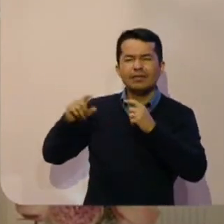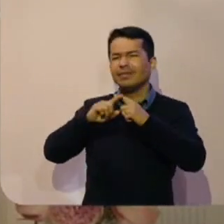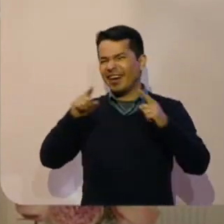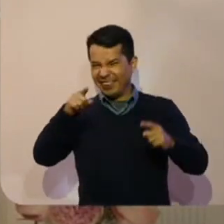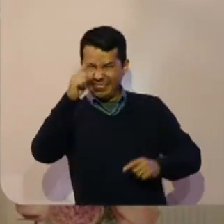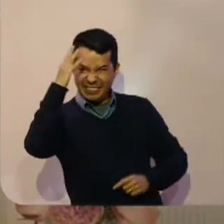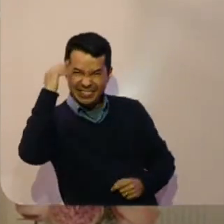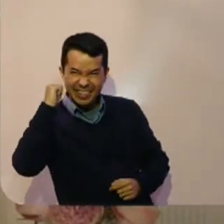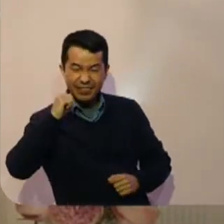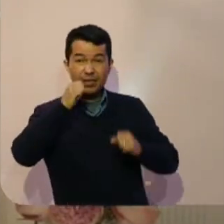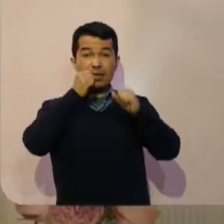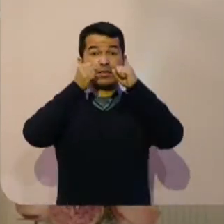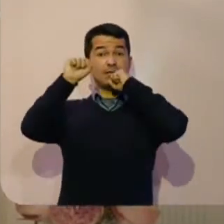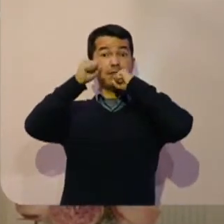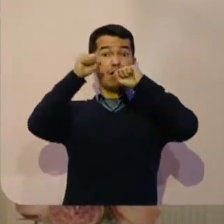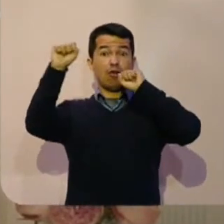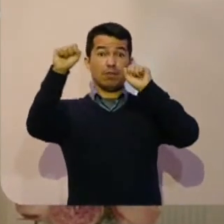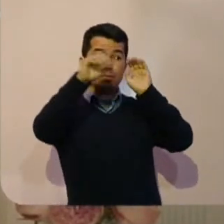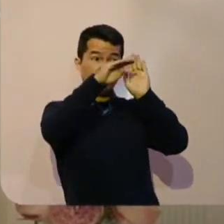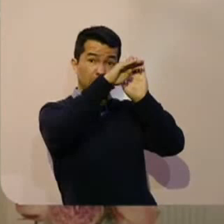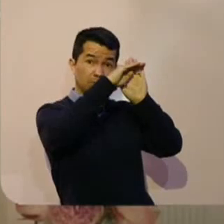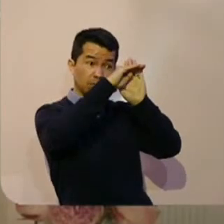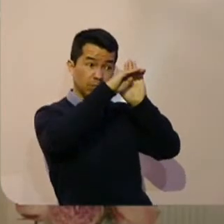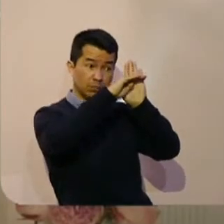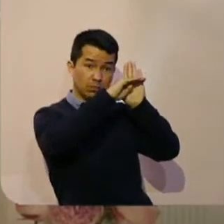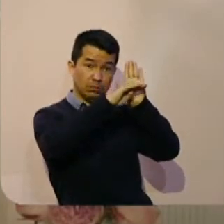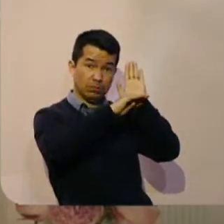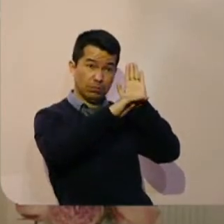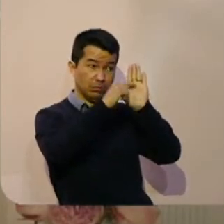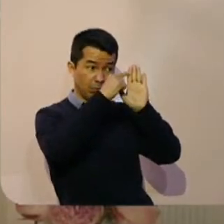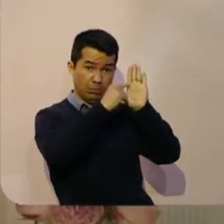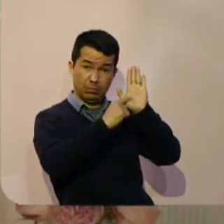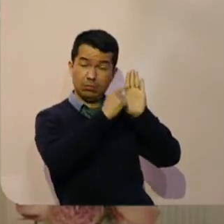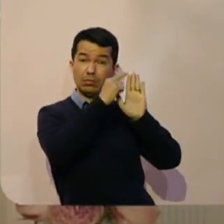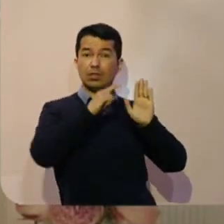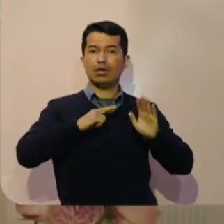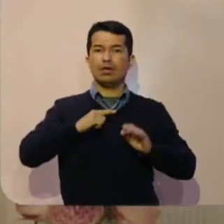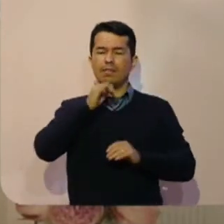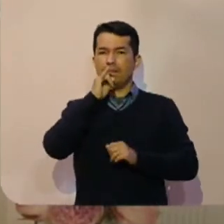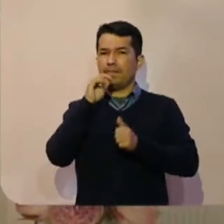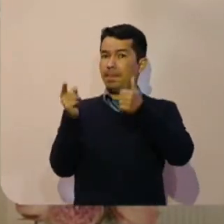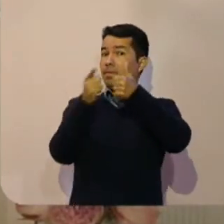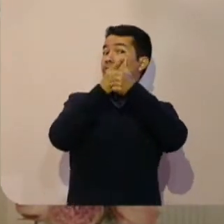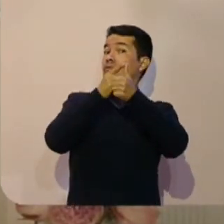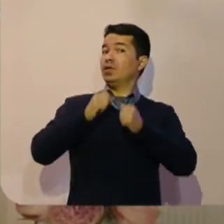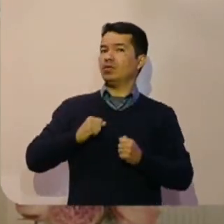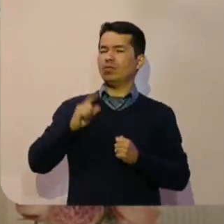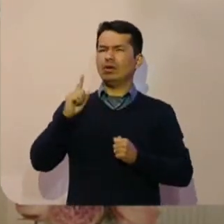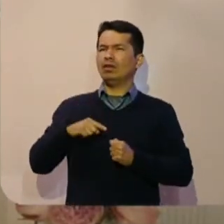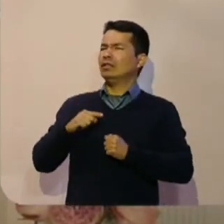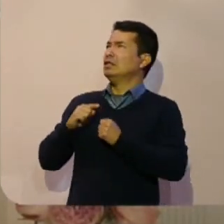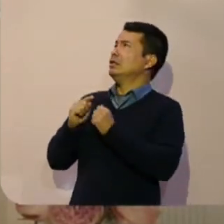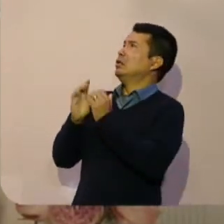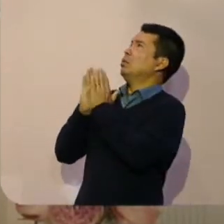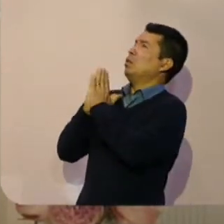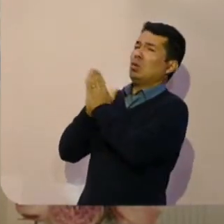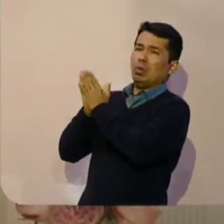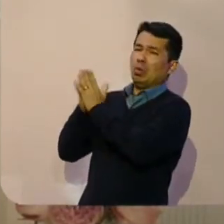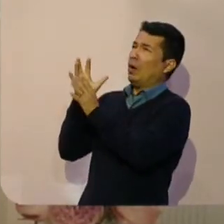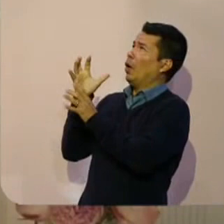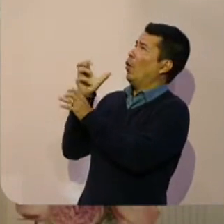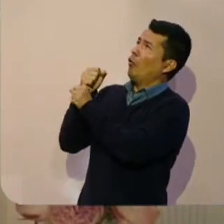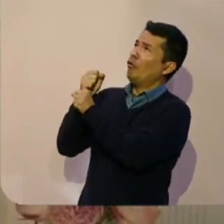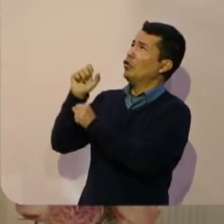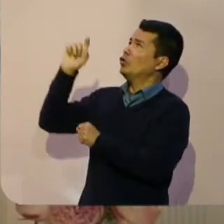o testemunho da angústia e o final, um louvor a Deus pela vitória. Olha que